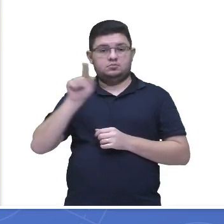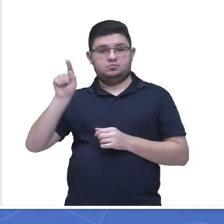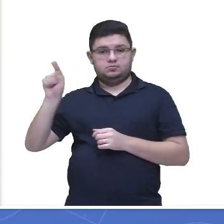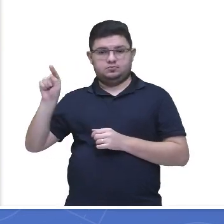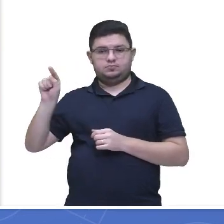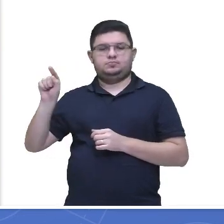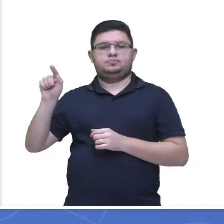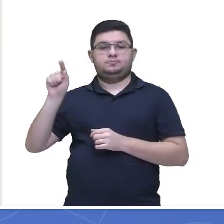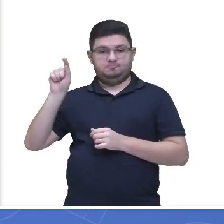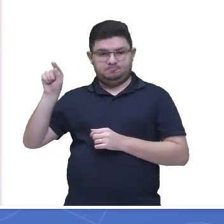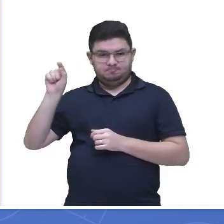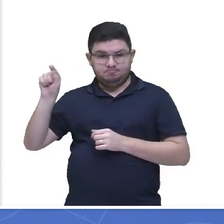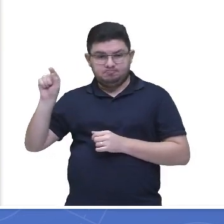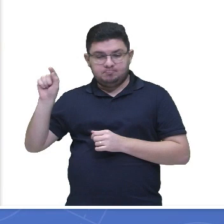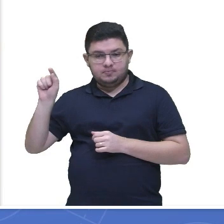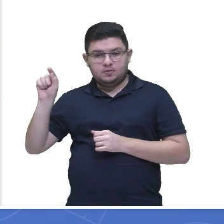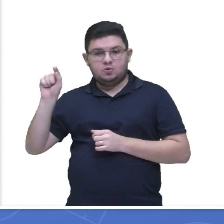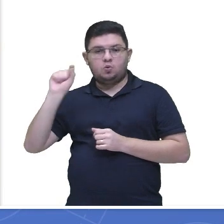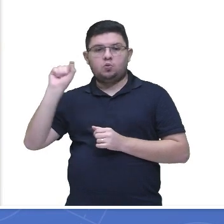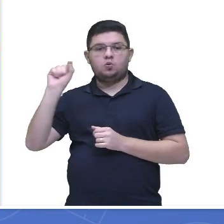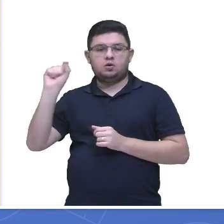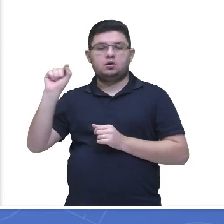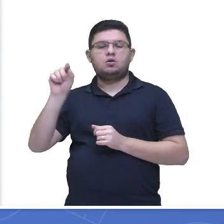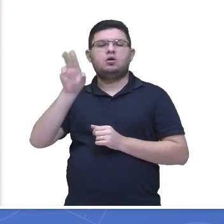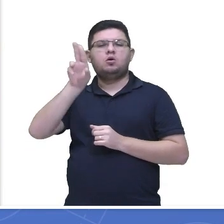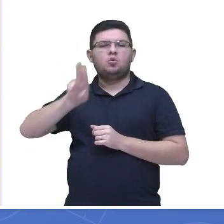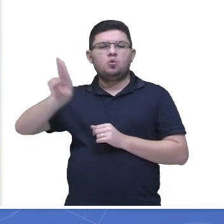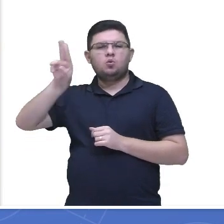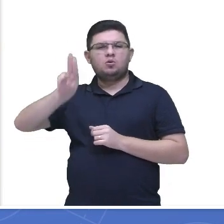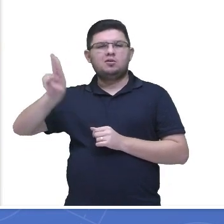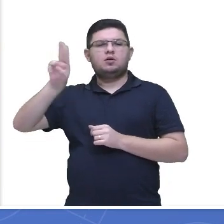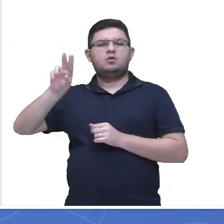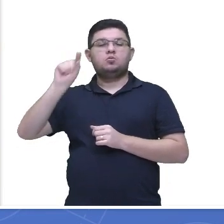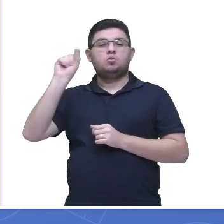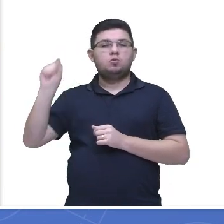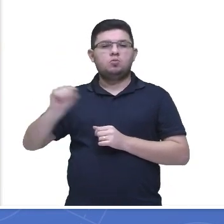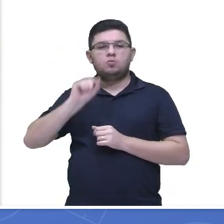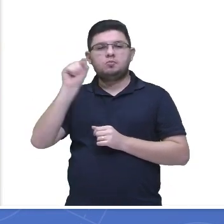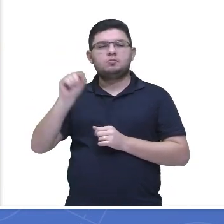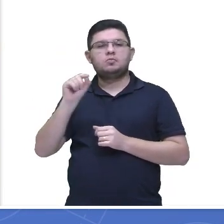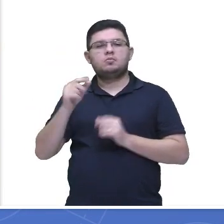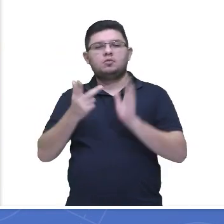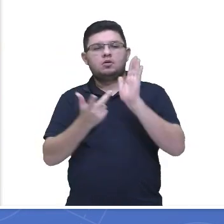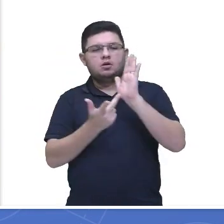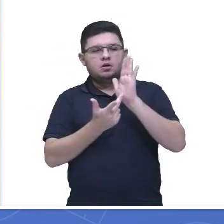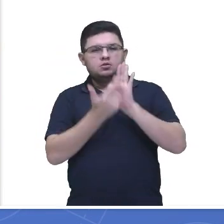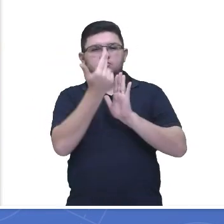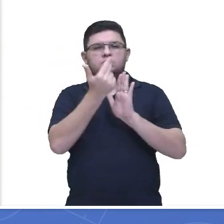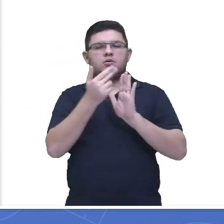ele é utilizado como anestésico nas cirurgias.